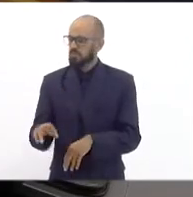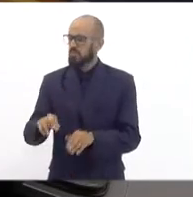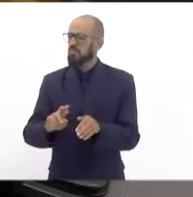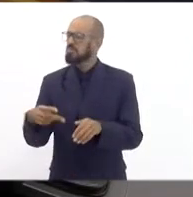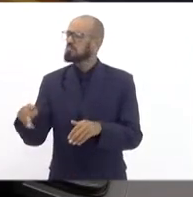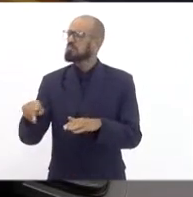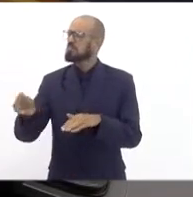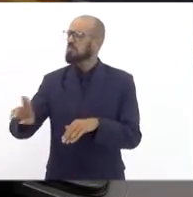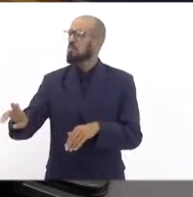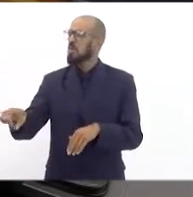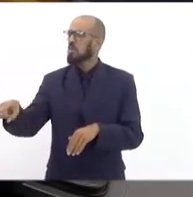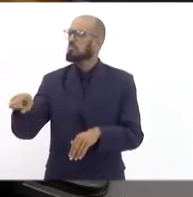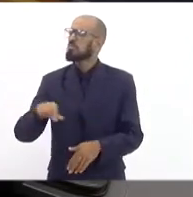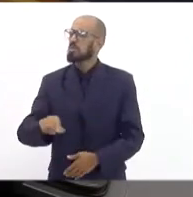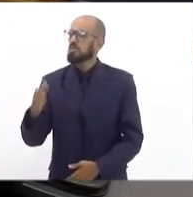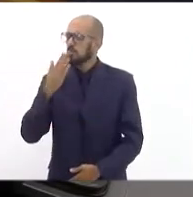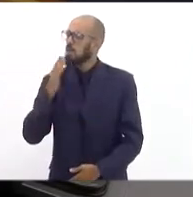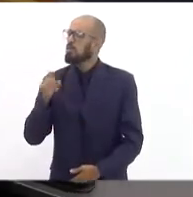favor?